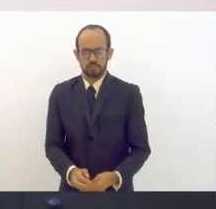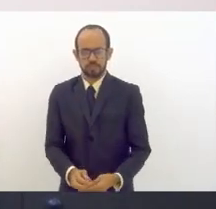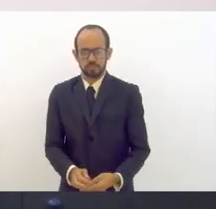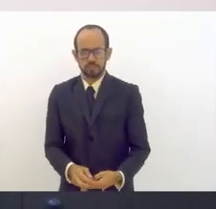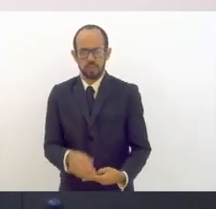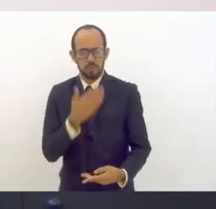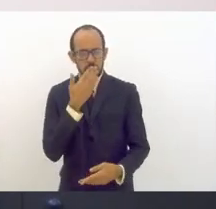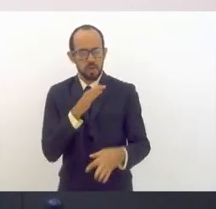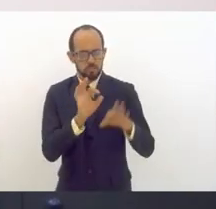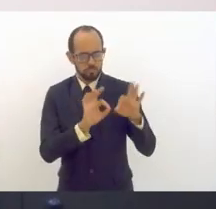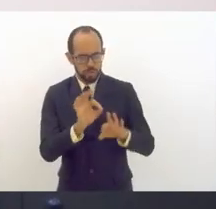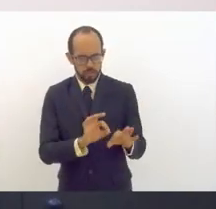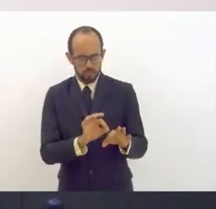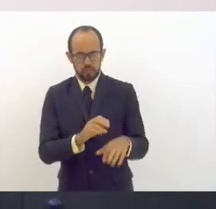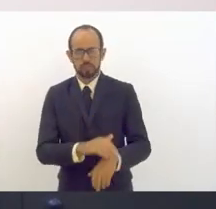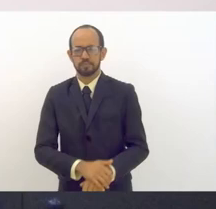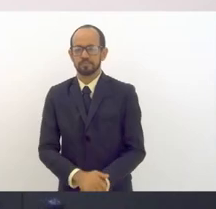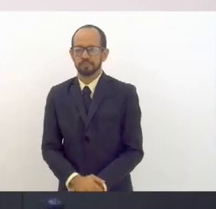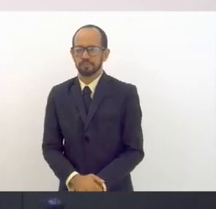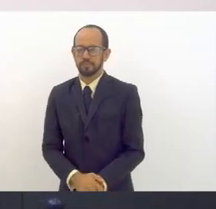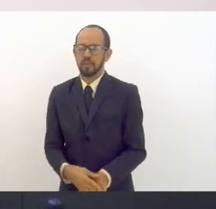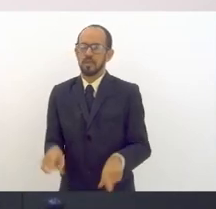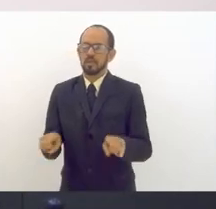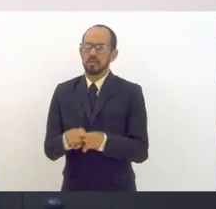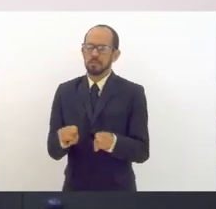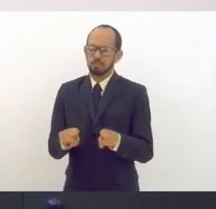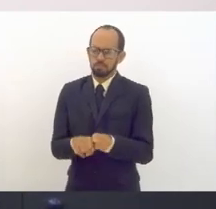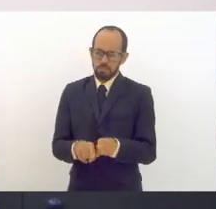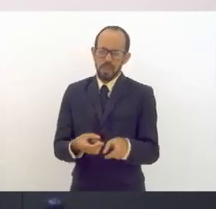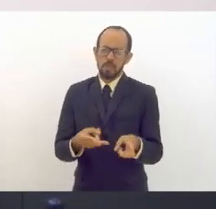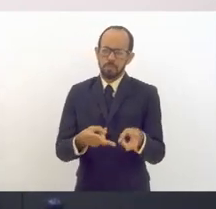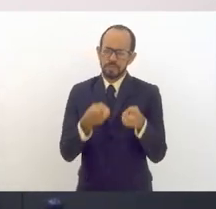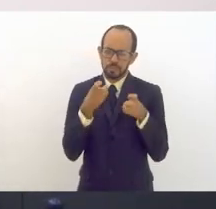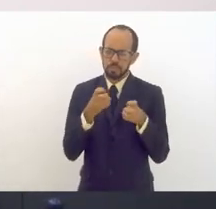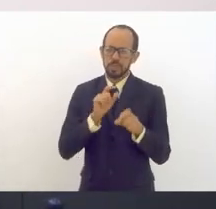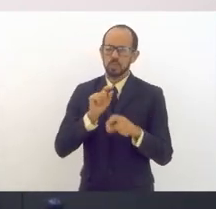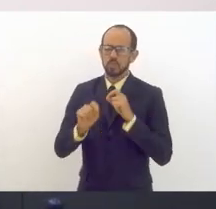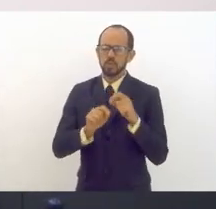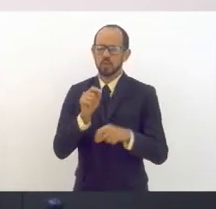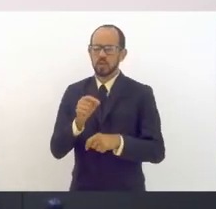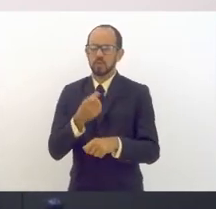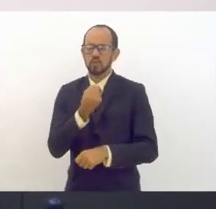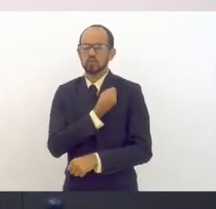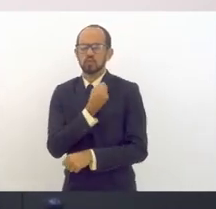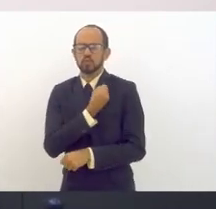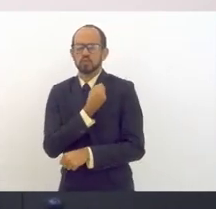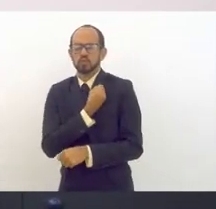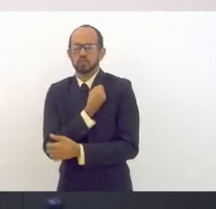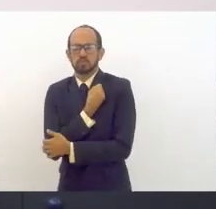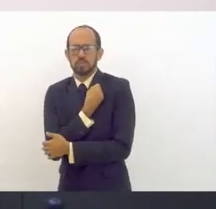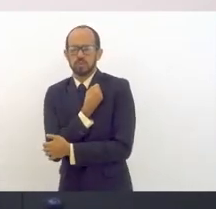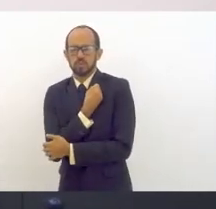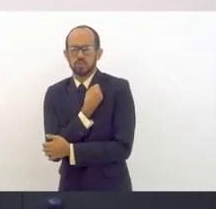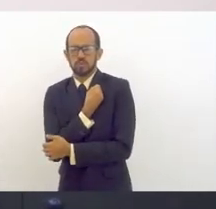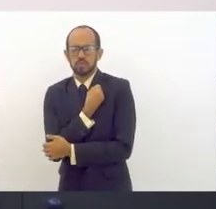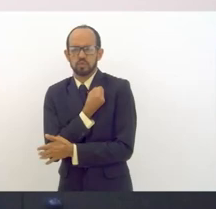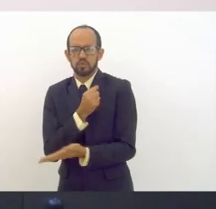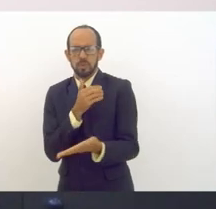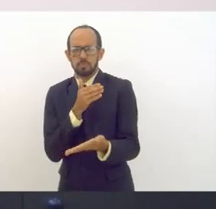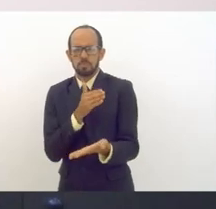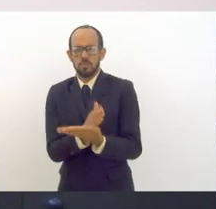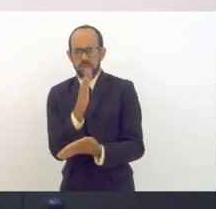Assim, vou concluir. Também me chamou a atenção, já foi falado e eu não vou avançar, nos indicadores de